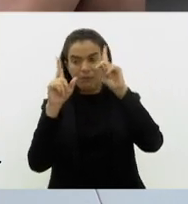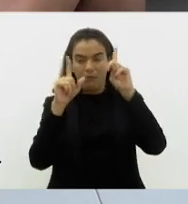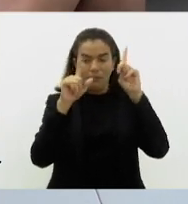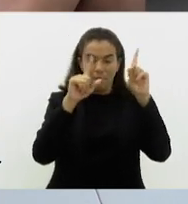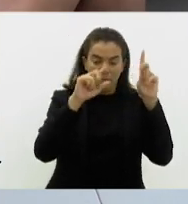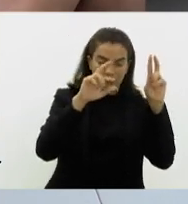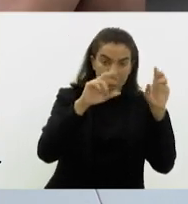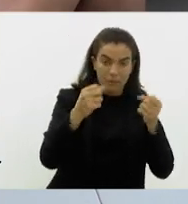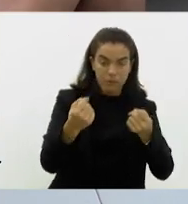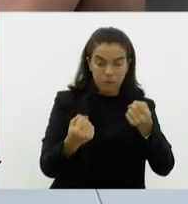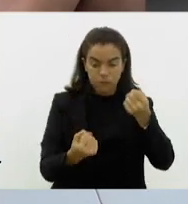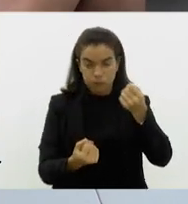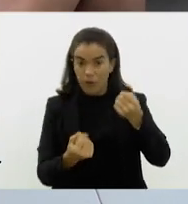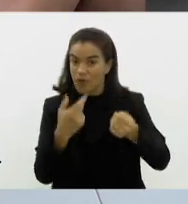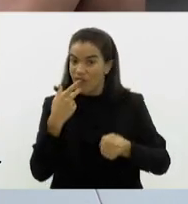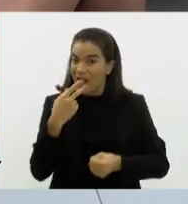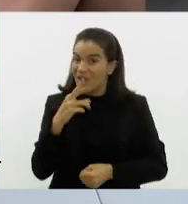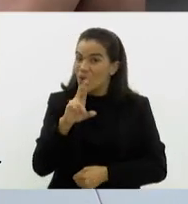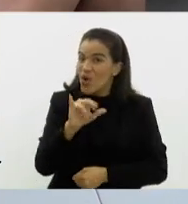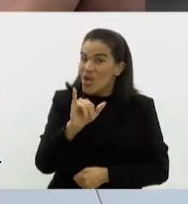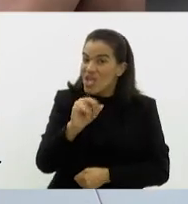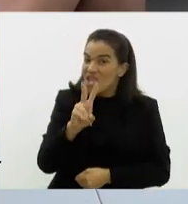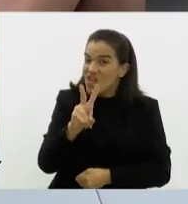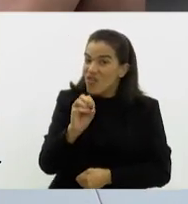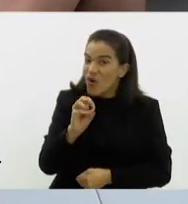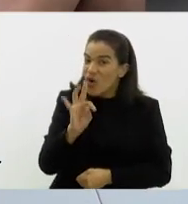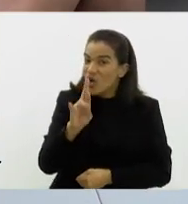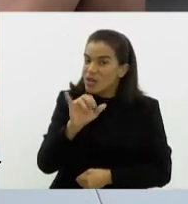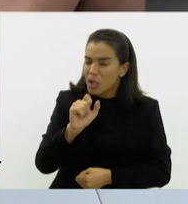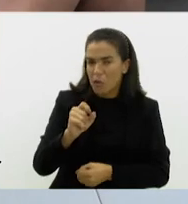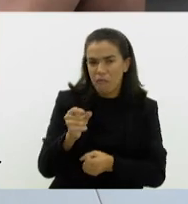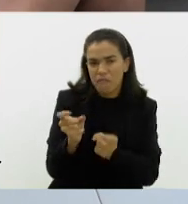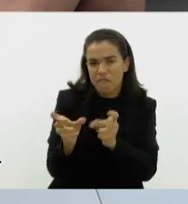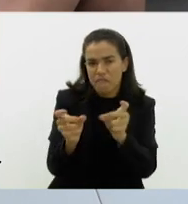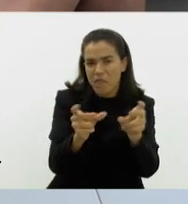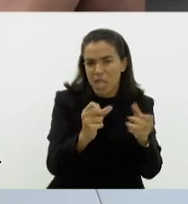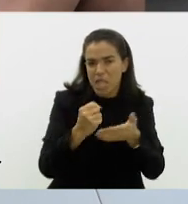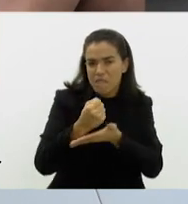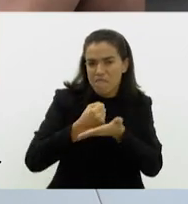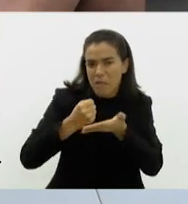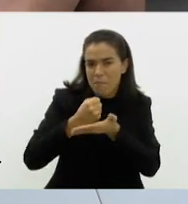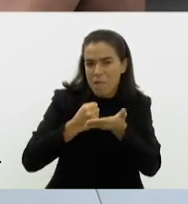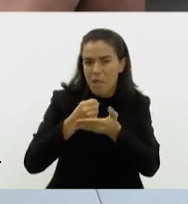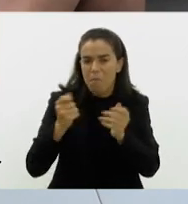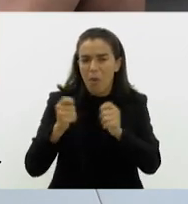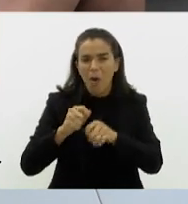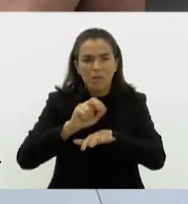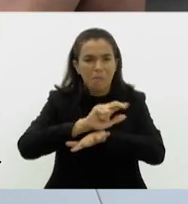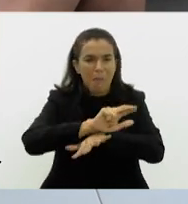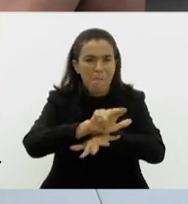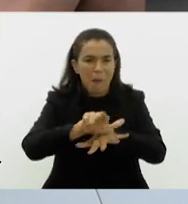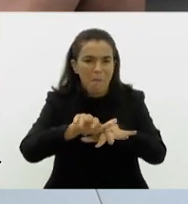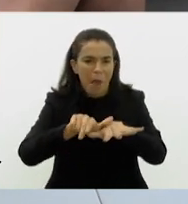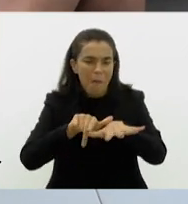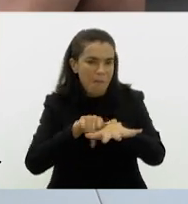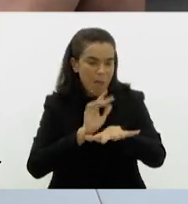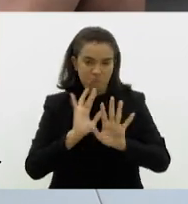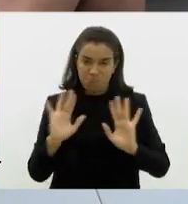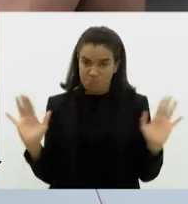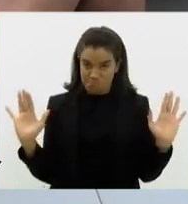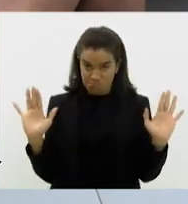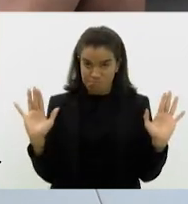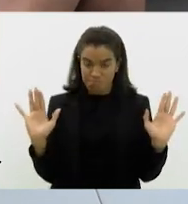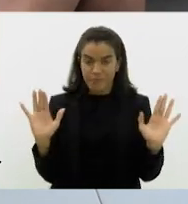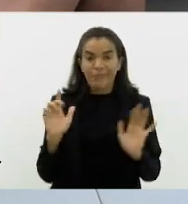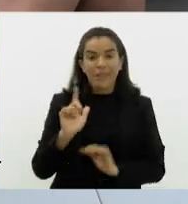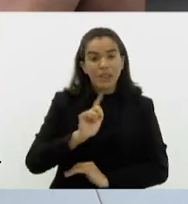corretamente o volante. Estou falando do Rivotril, droga oficial, mas pode ser Rivotril, Lexotran, Frontal, pode ser o diabo.